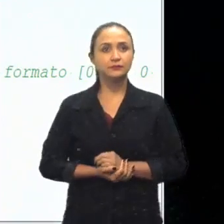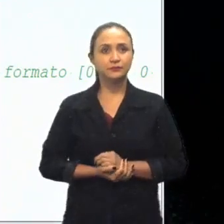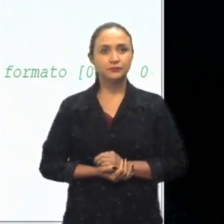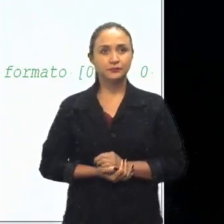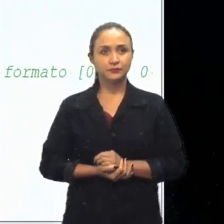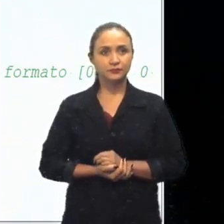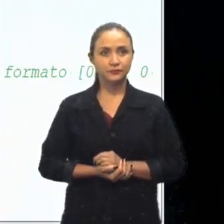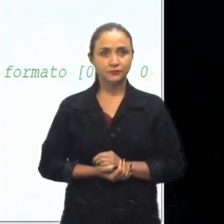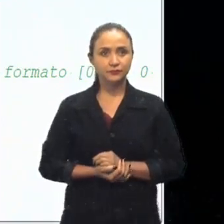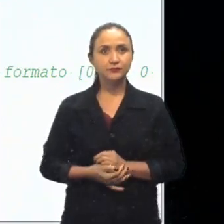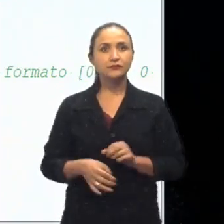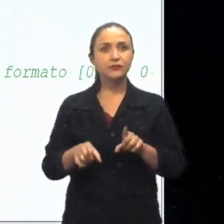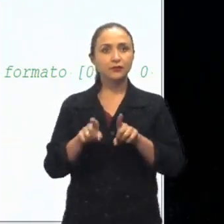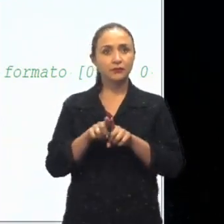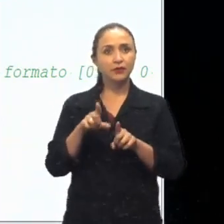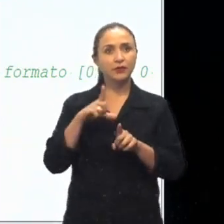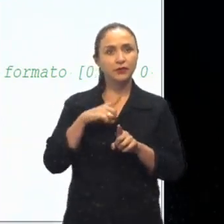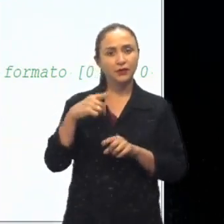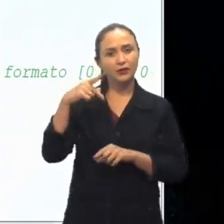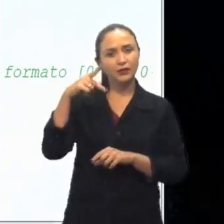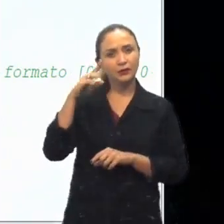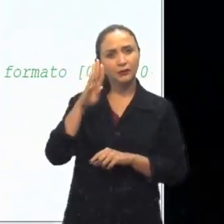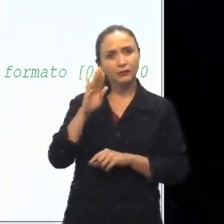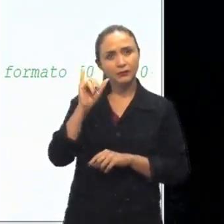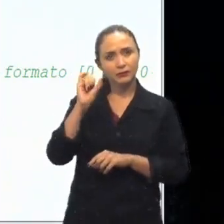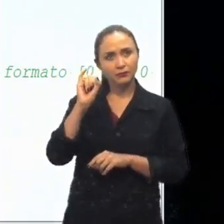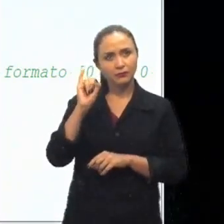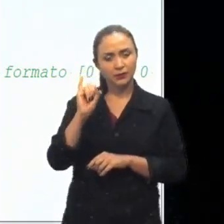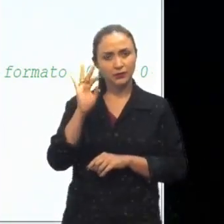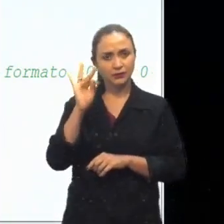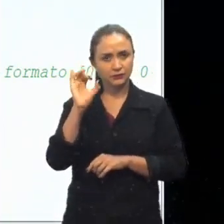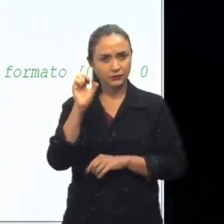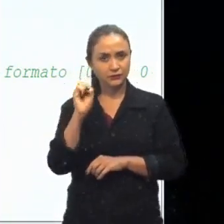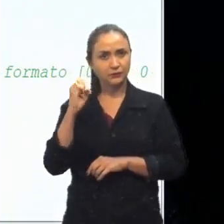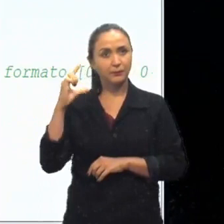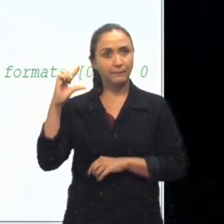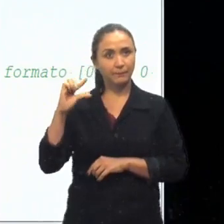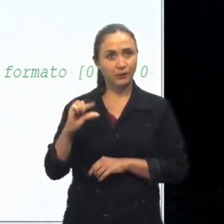Já vou definir uma sequência de bits menor.